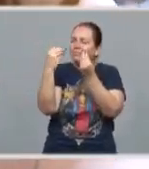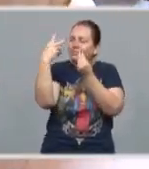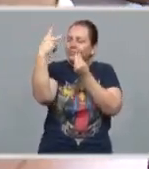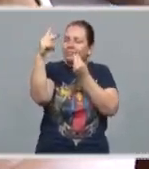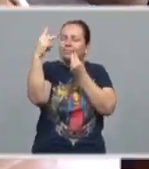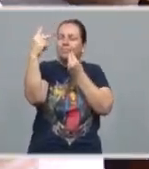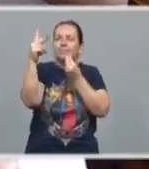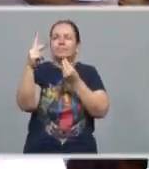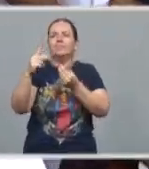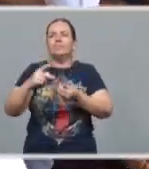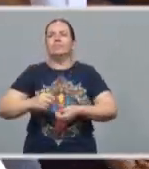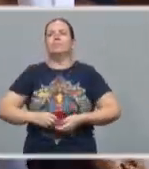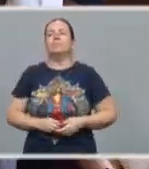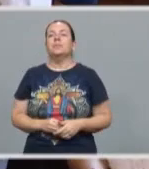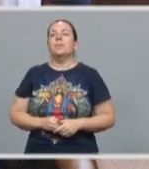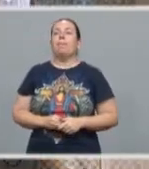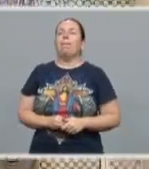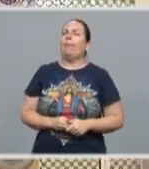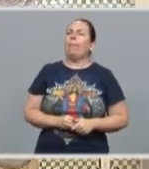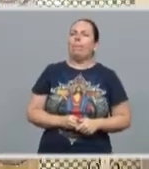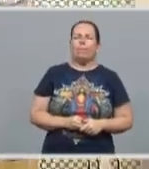sedenta está.